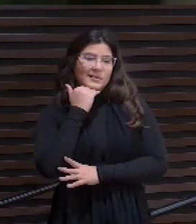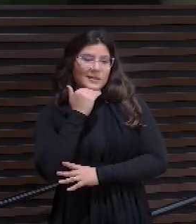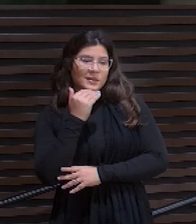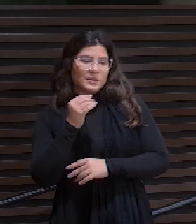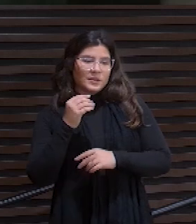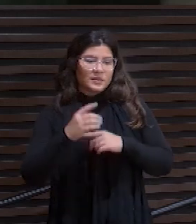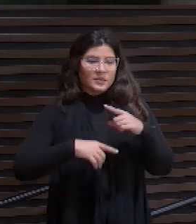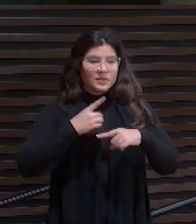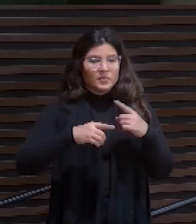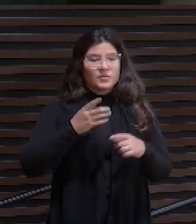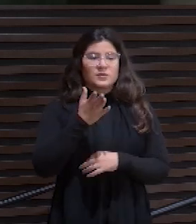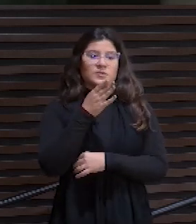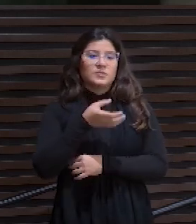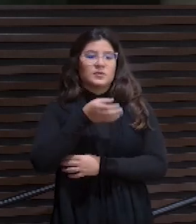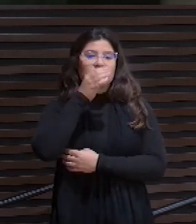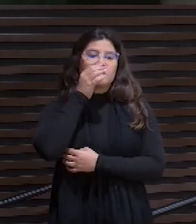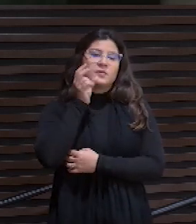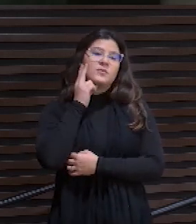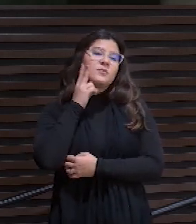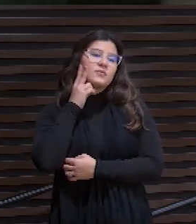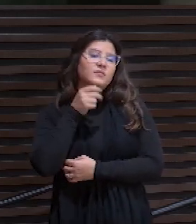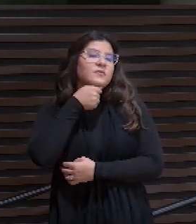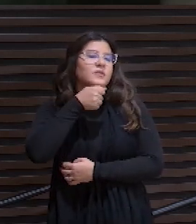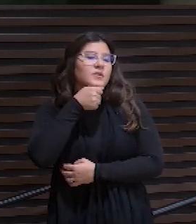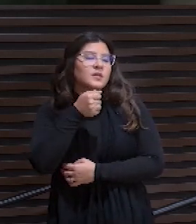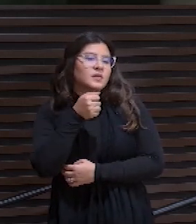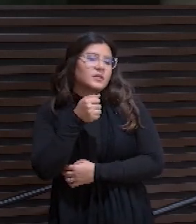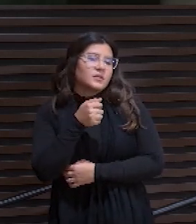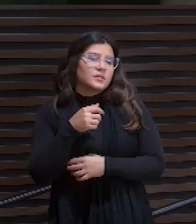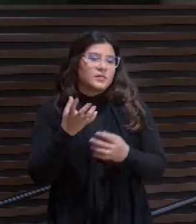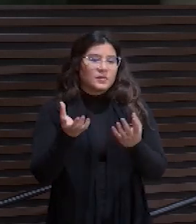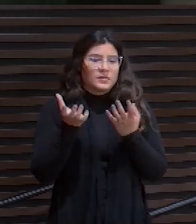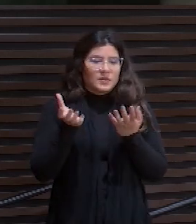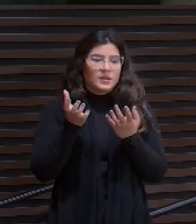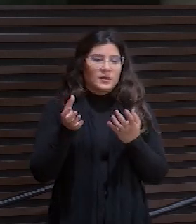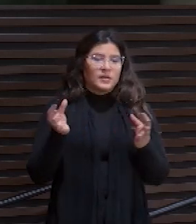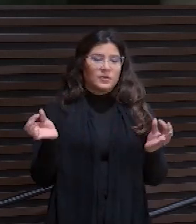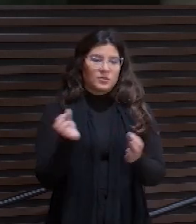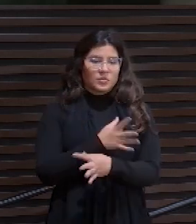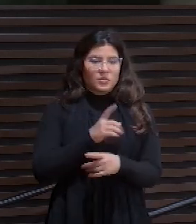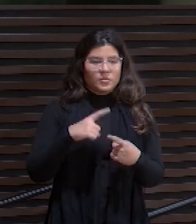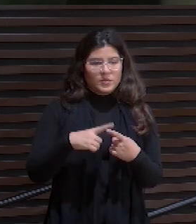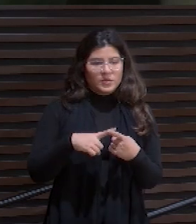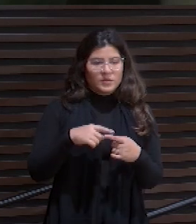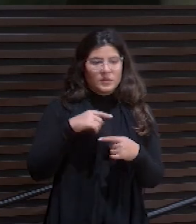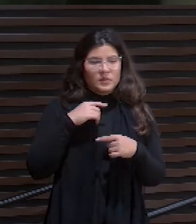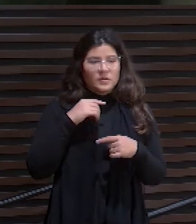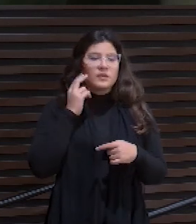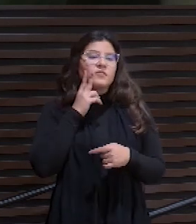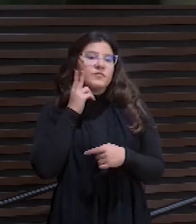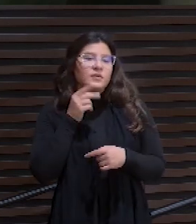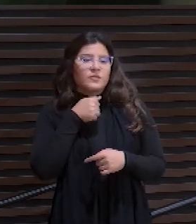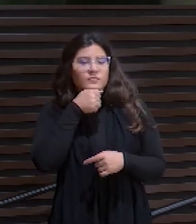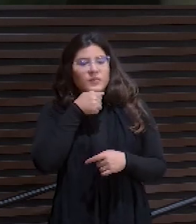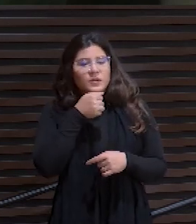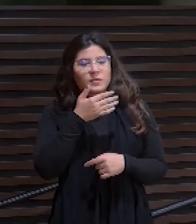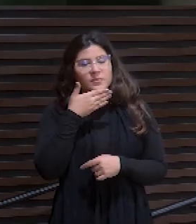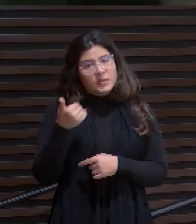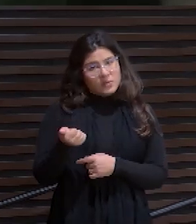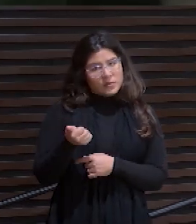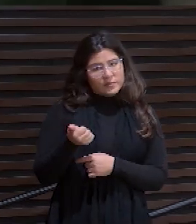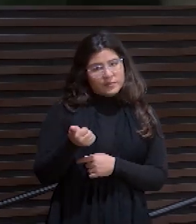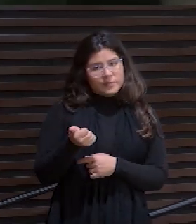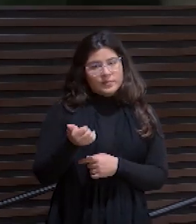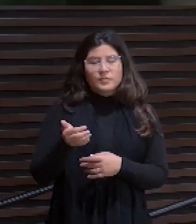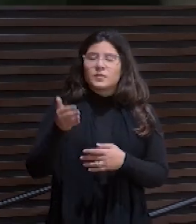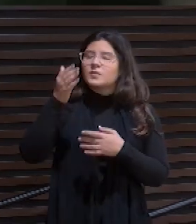velho, prefere o novo, porque diz: o velho é excelente. Pai,